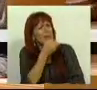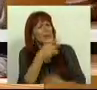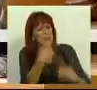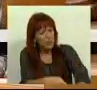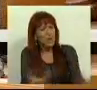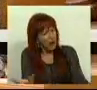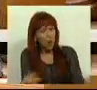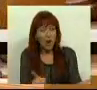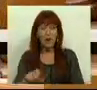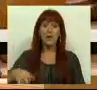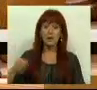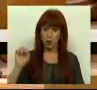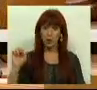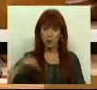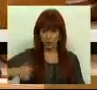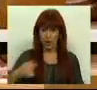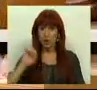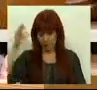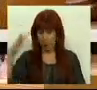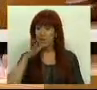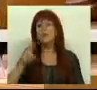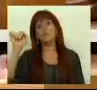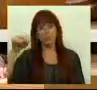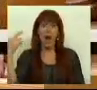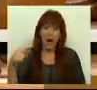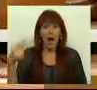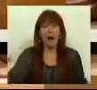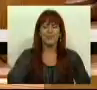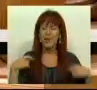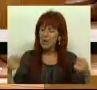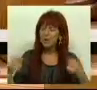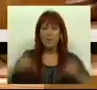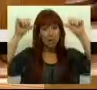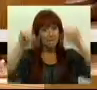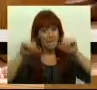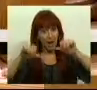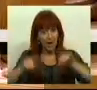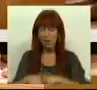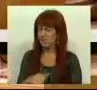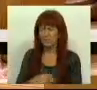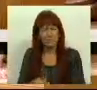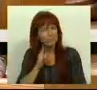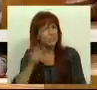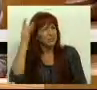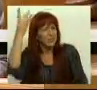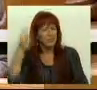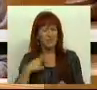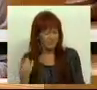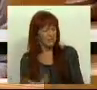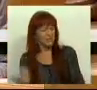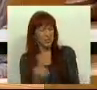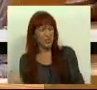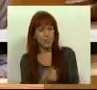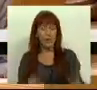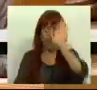desperdício? E os verdes são os primeiros a dizer, ah, sim senhor. Há despesa má, ilegítima e não devida.